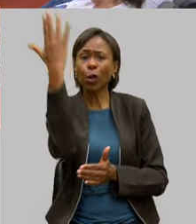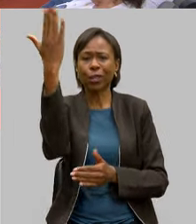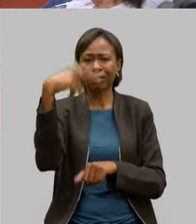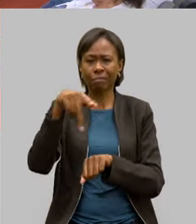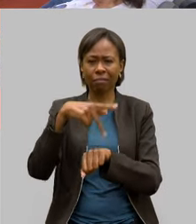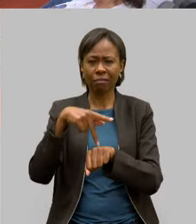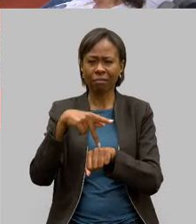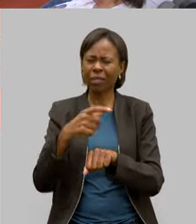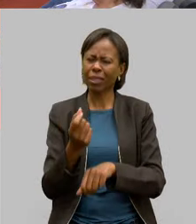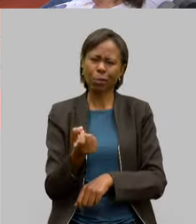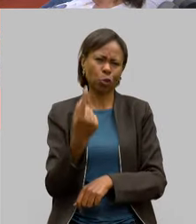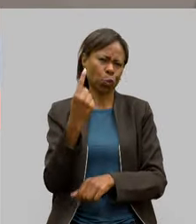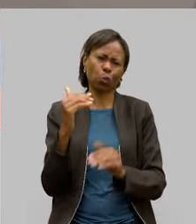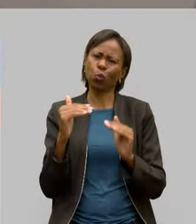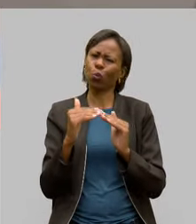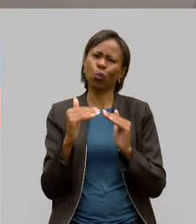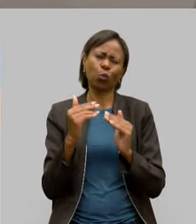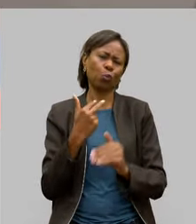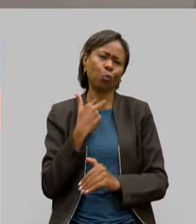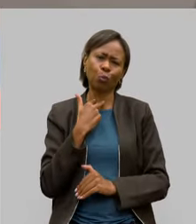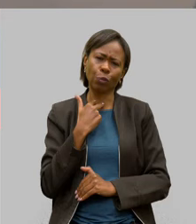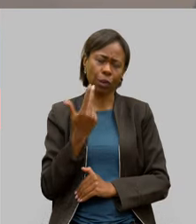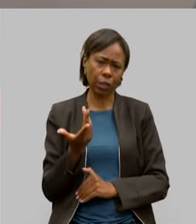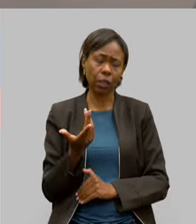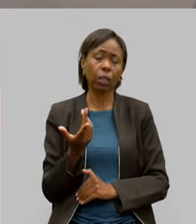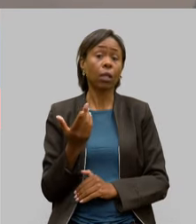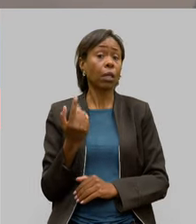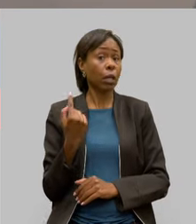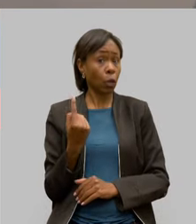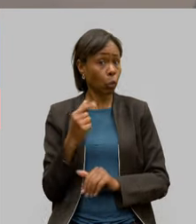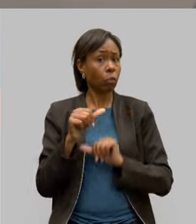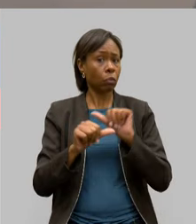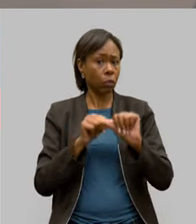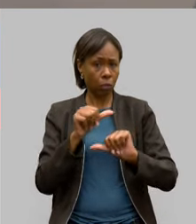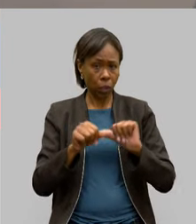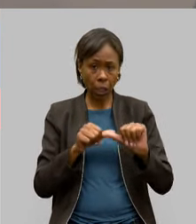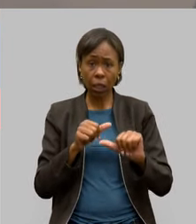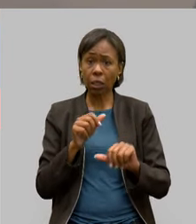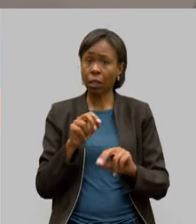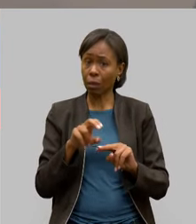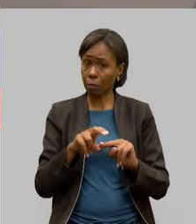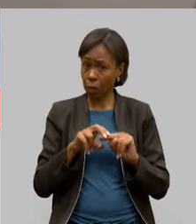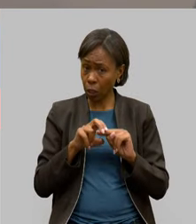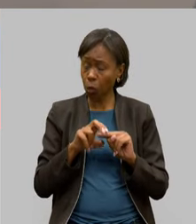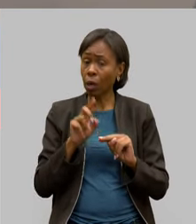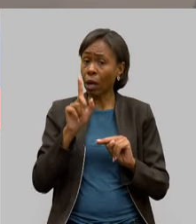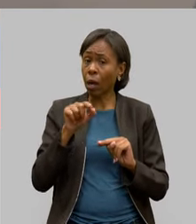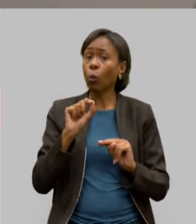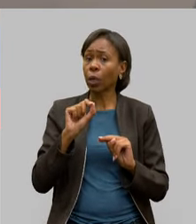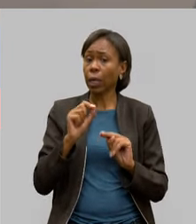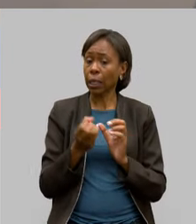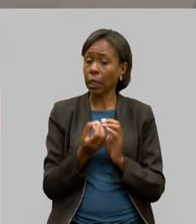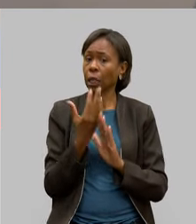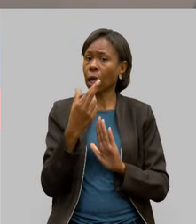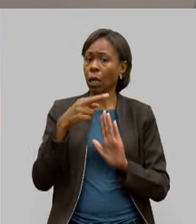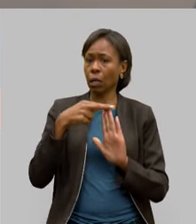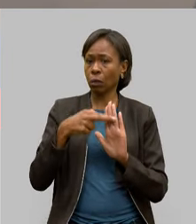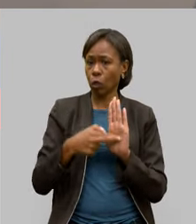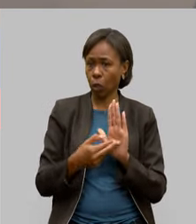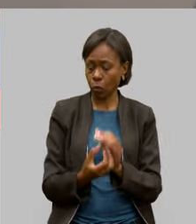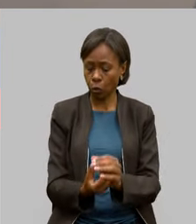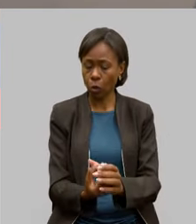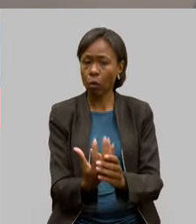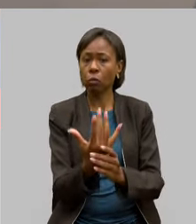concordar com isso e um dos pilares paraa mudança desse cenário é a regulamentação do cultivo doméstico o habias